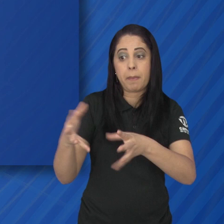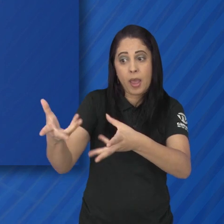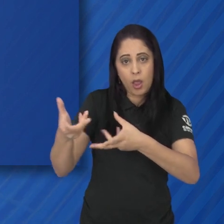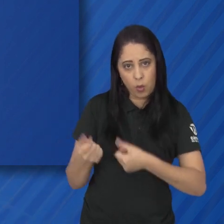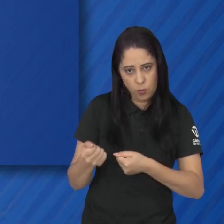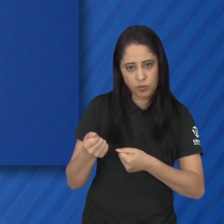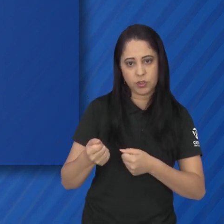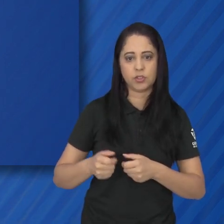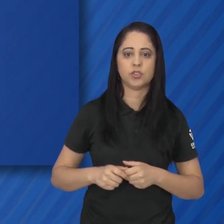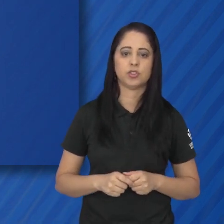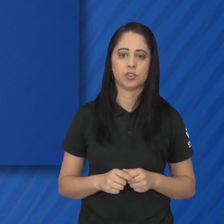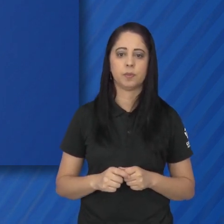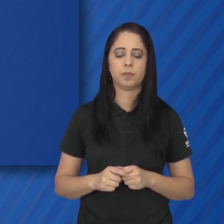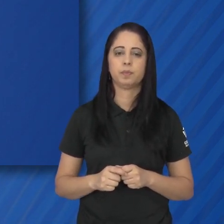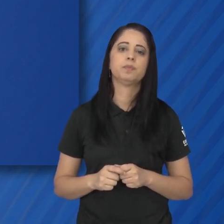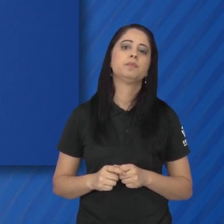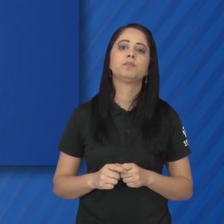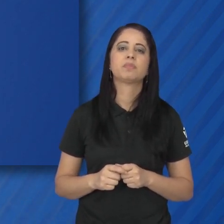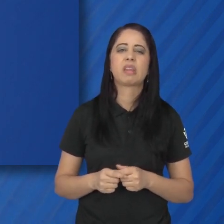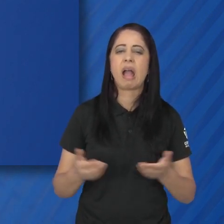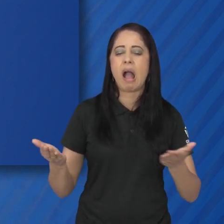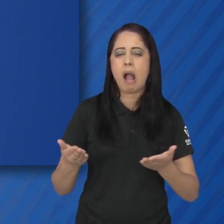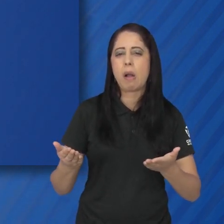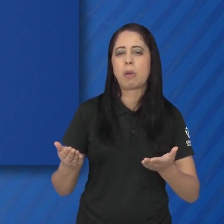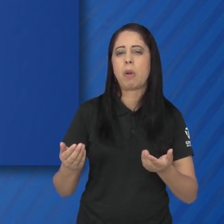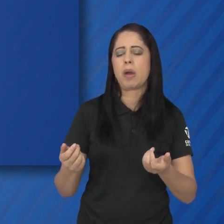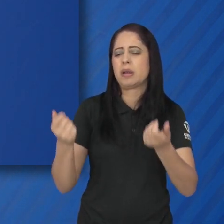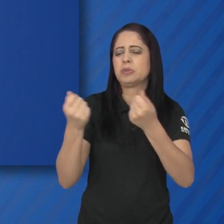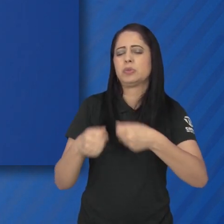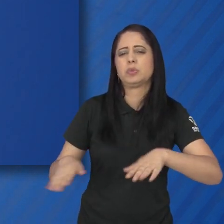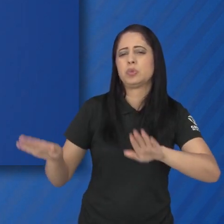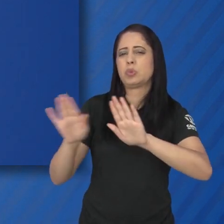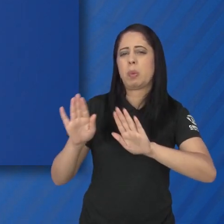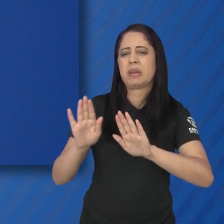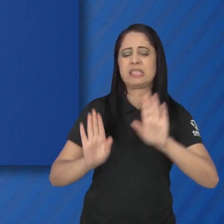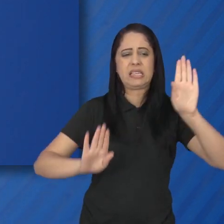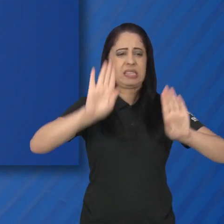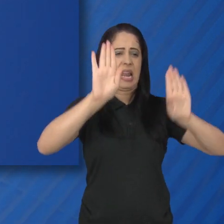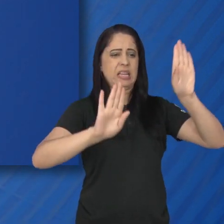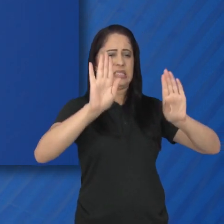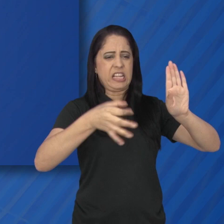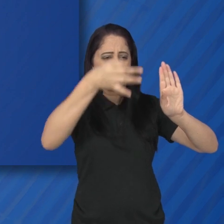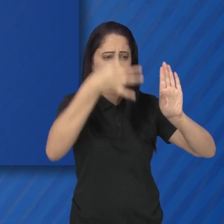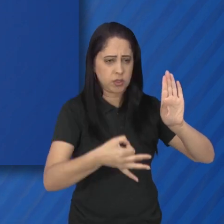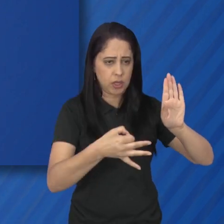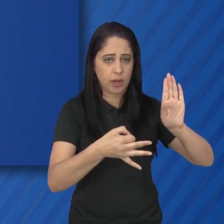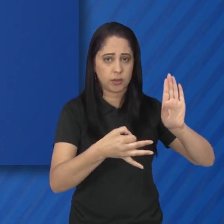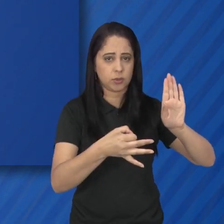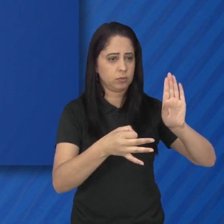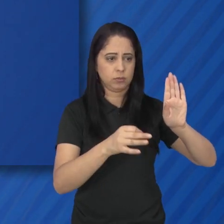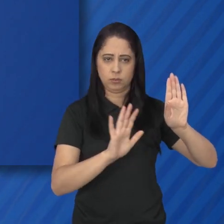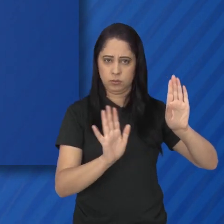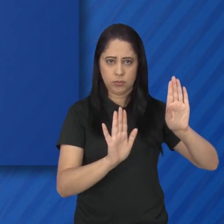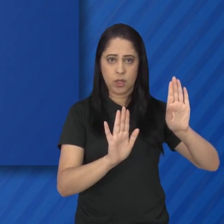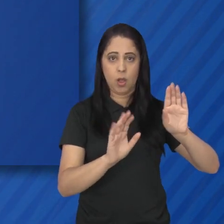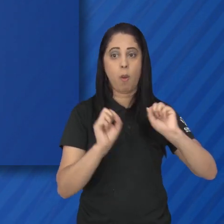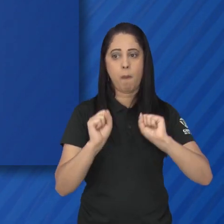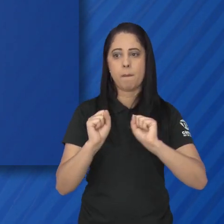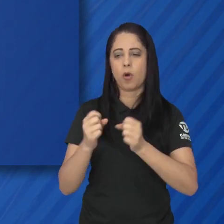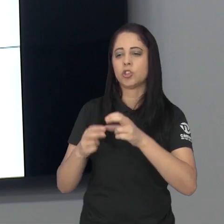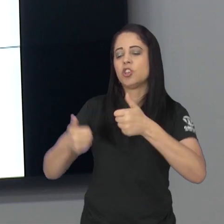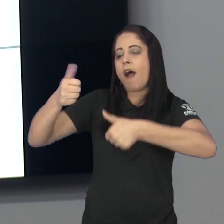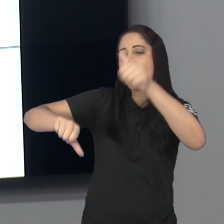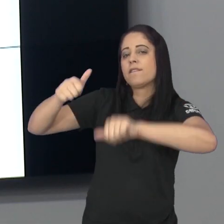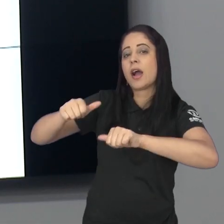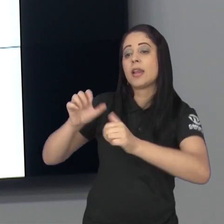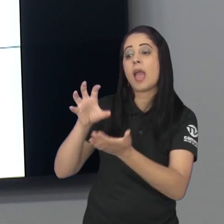o RDC. O valor estimado não mais caracteriza a modalidade de licitação, importando apenas a natureza do objeto